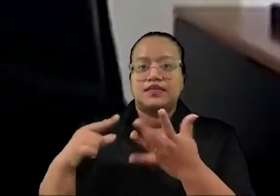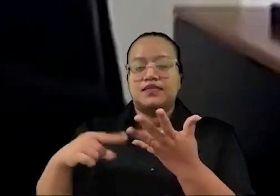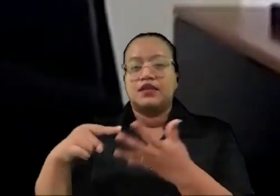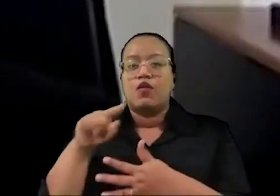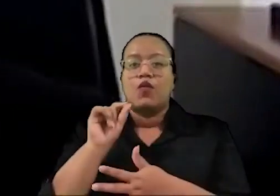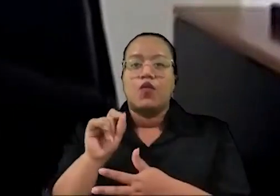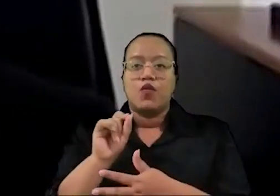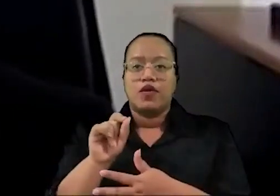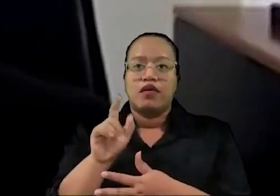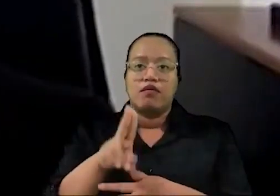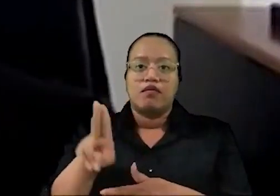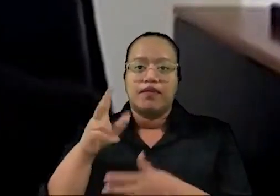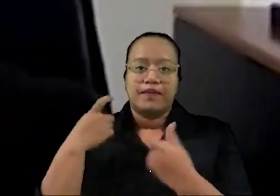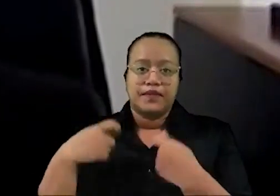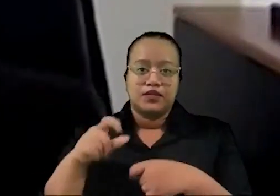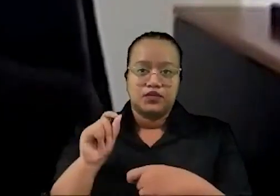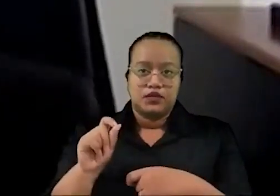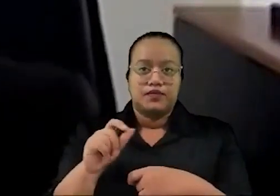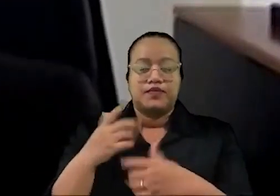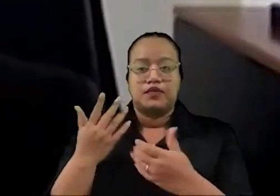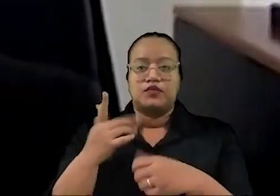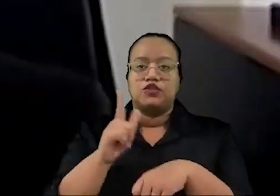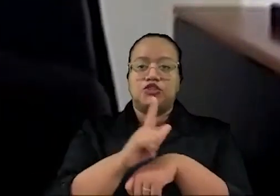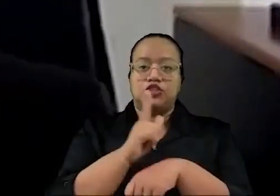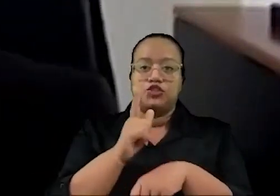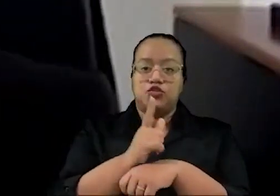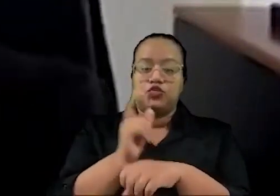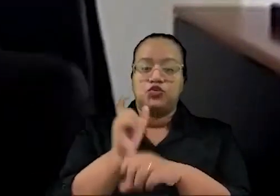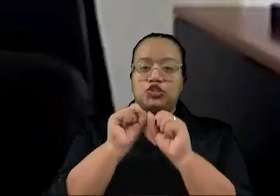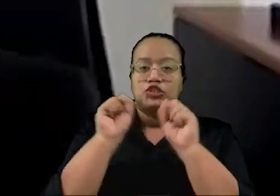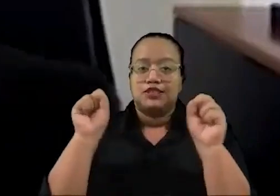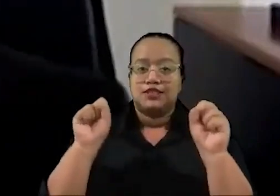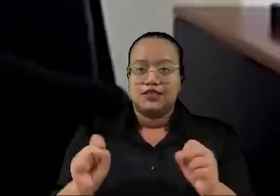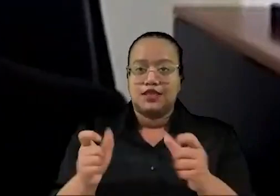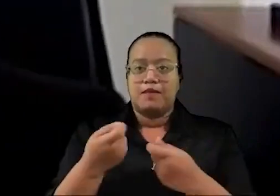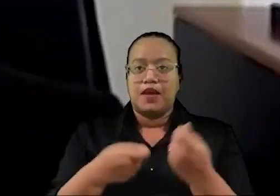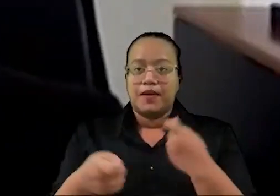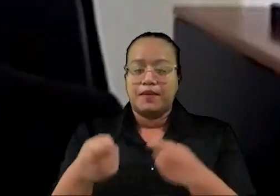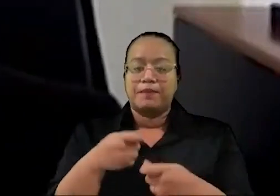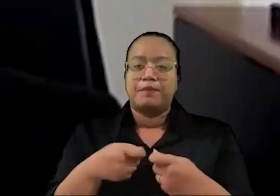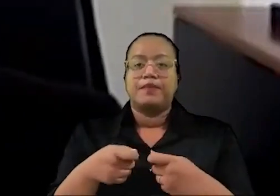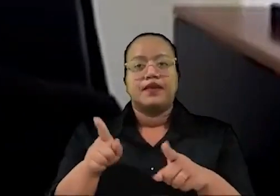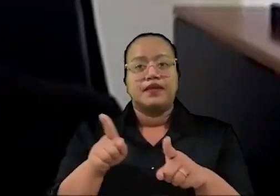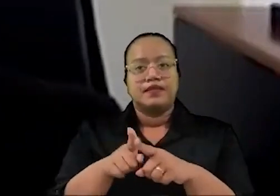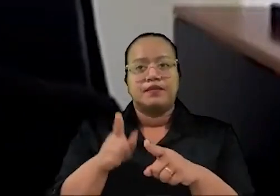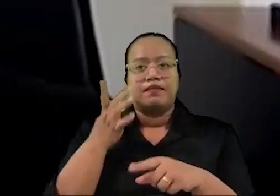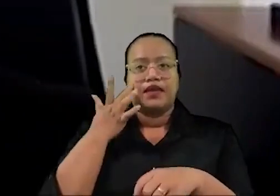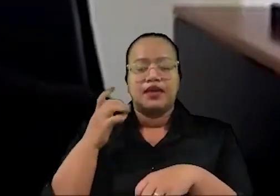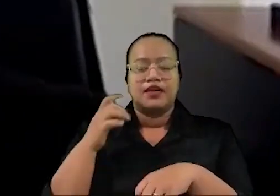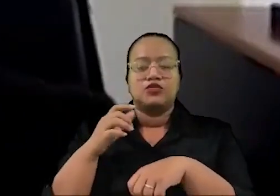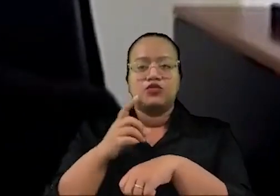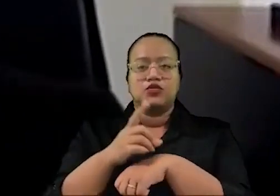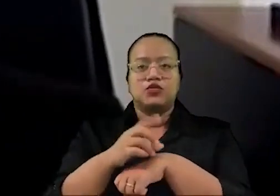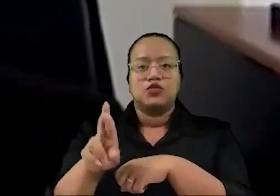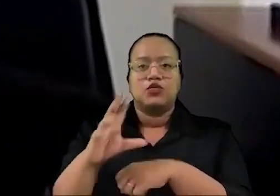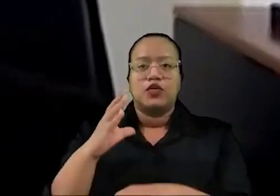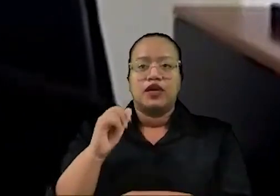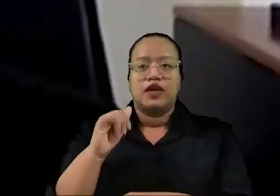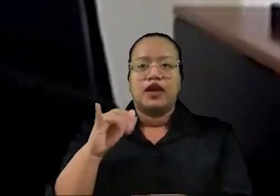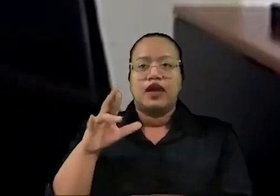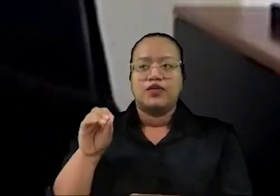do gestor de sistemas, que eu acredito que o Caio também tem feito aí com outro nome, mas a ideia é a mesma, é